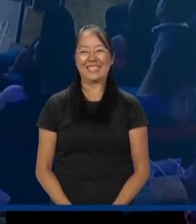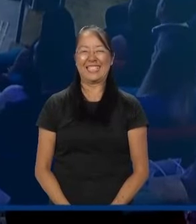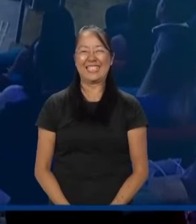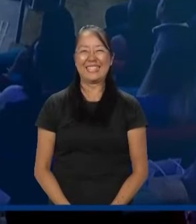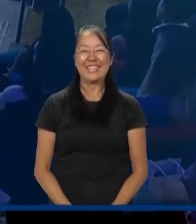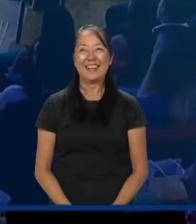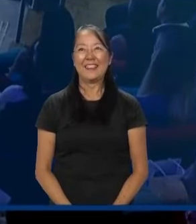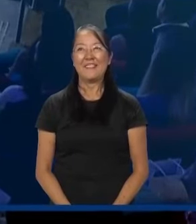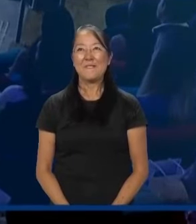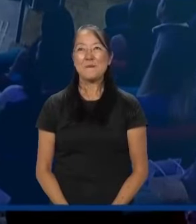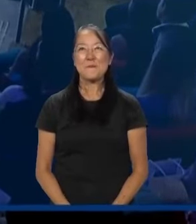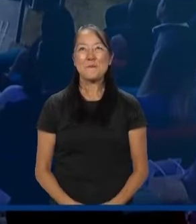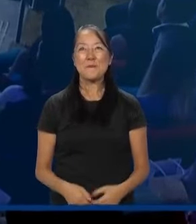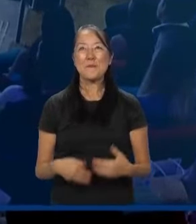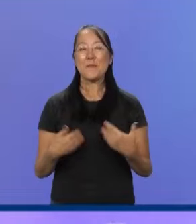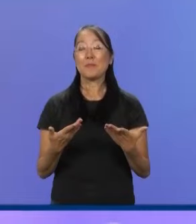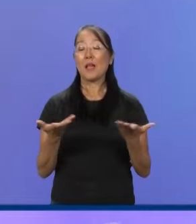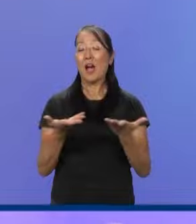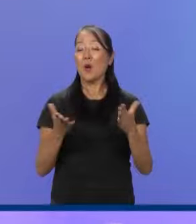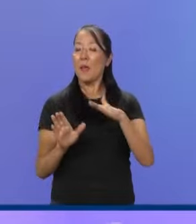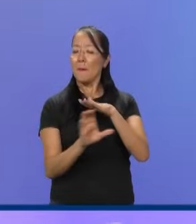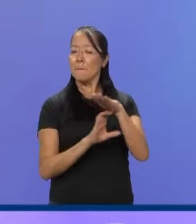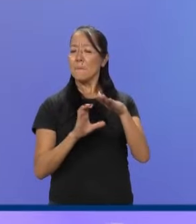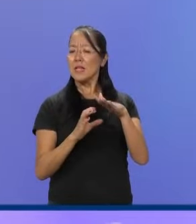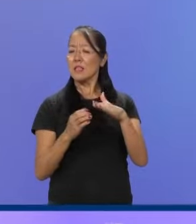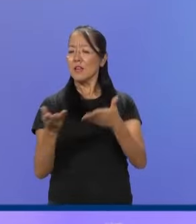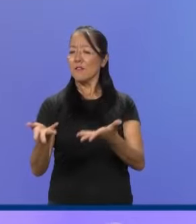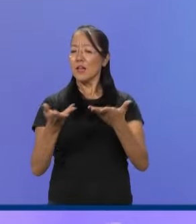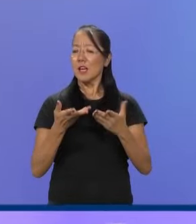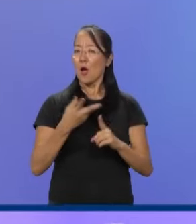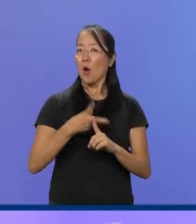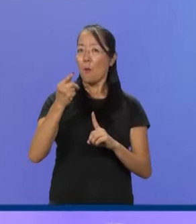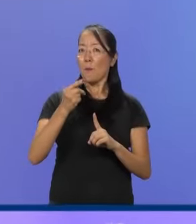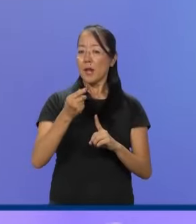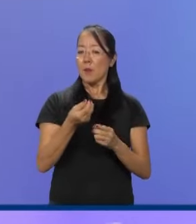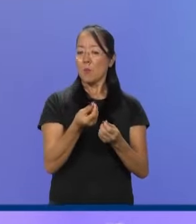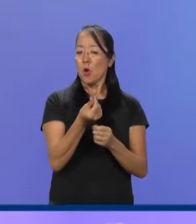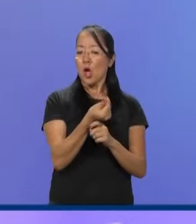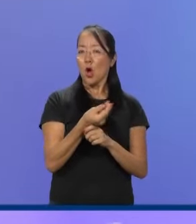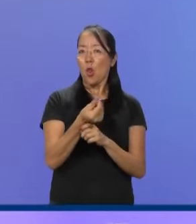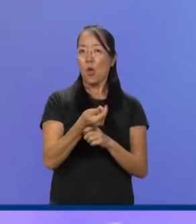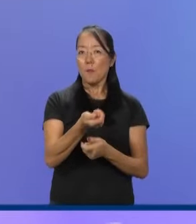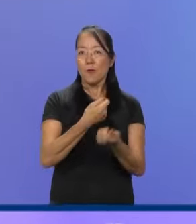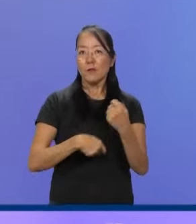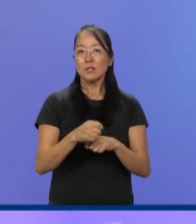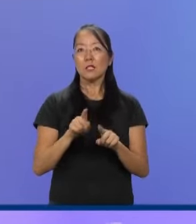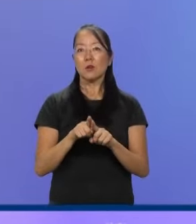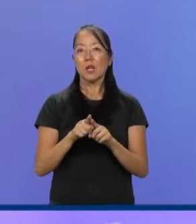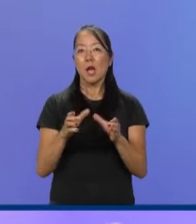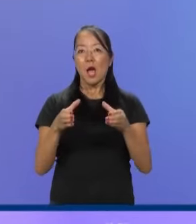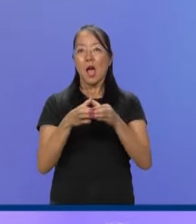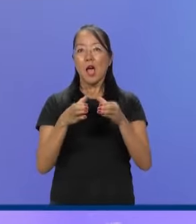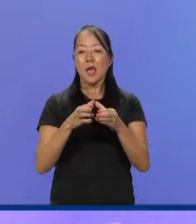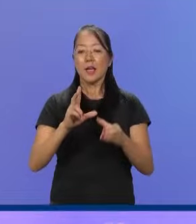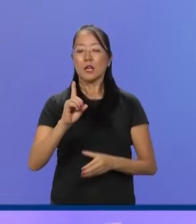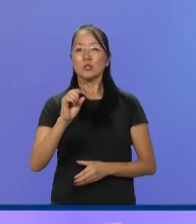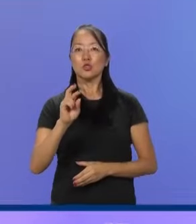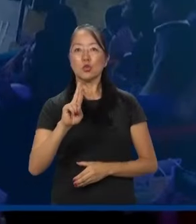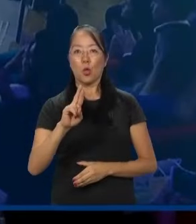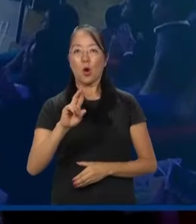E a companhia que receberá a menção honrosa de análise econômico-financeira é a Redor São Luís.